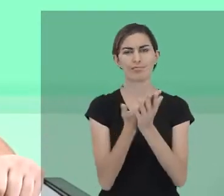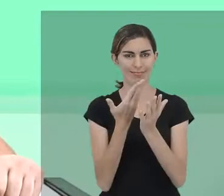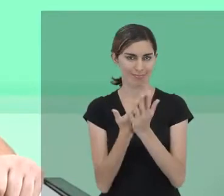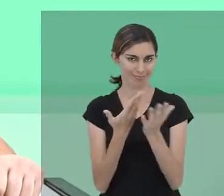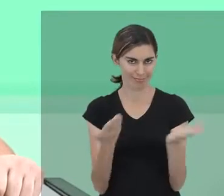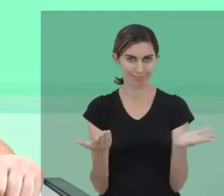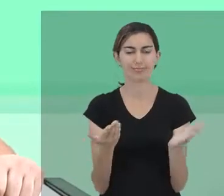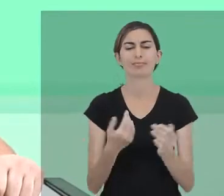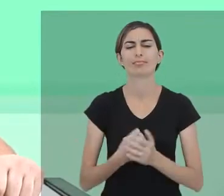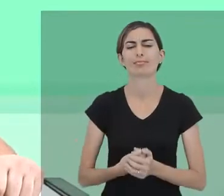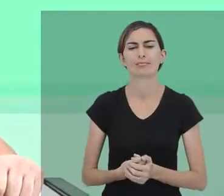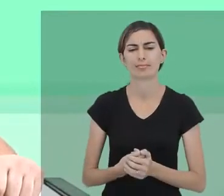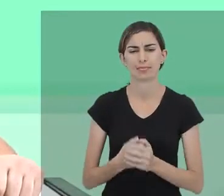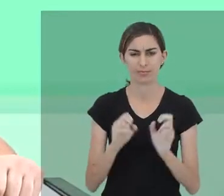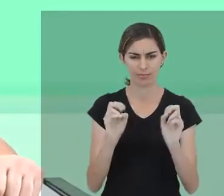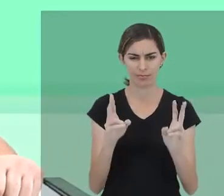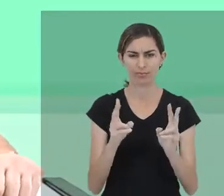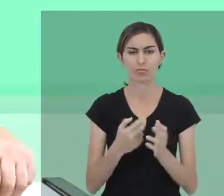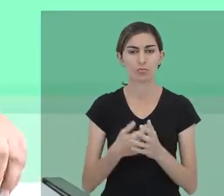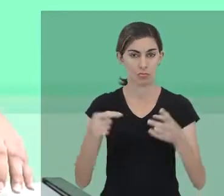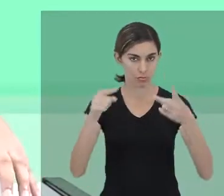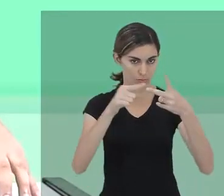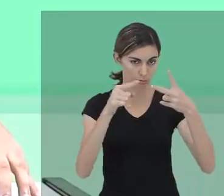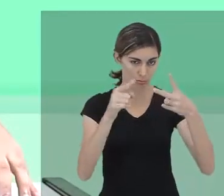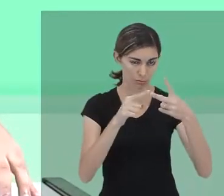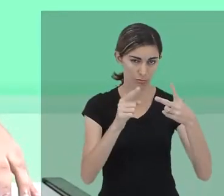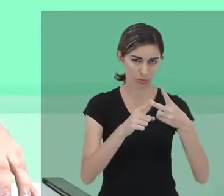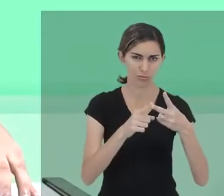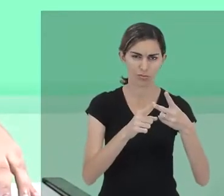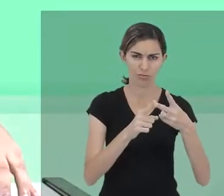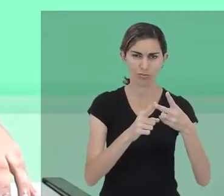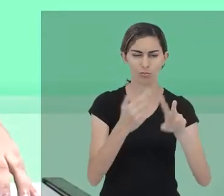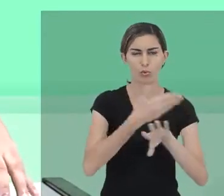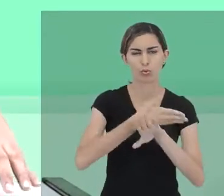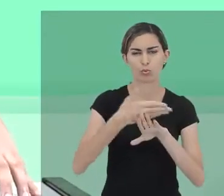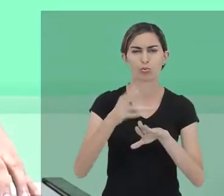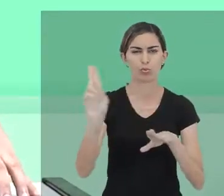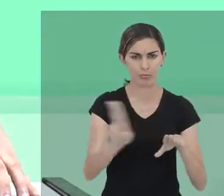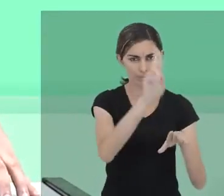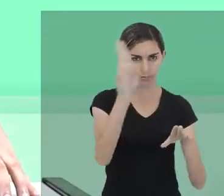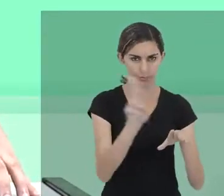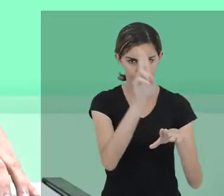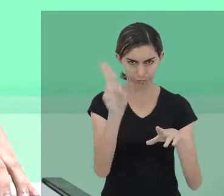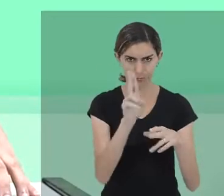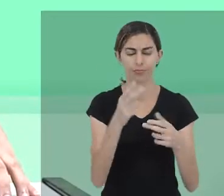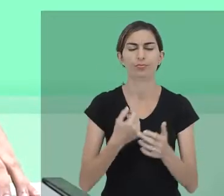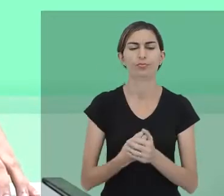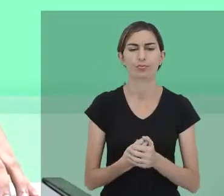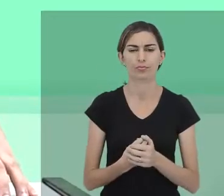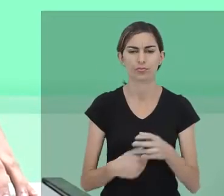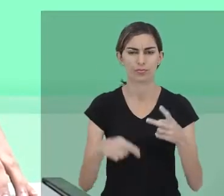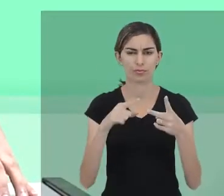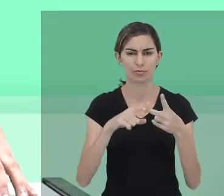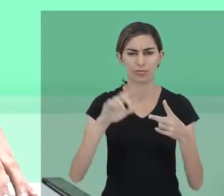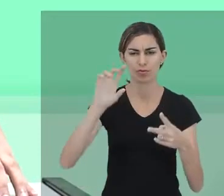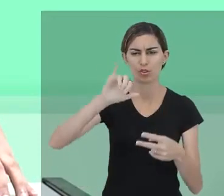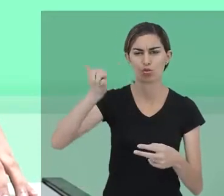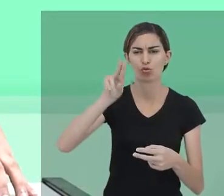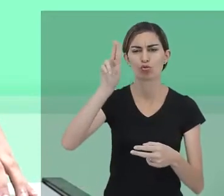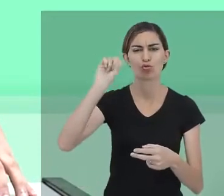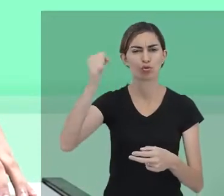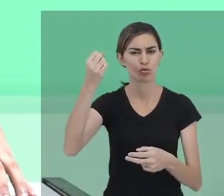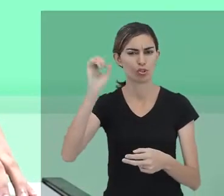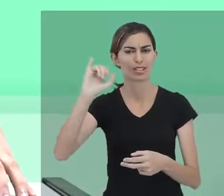estudou, com certeza vai estudar isso aqui, ok? O segundo termo que é muito utilizado, né, é o